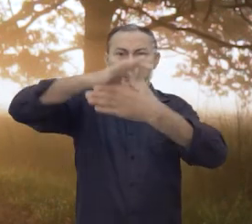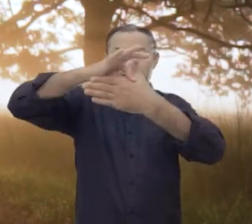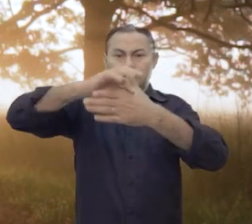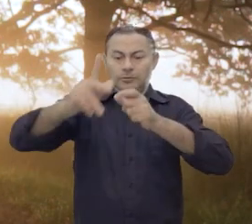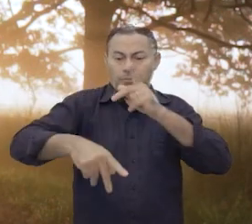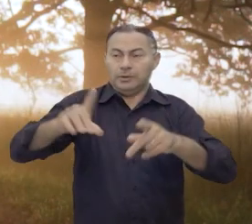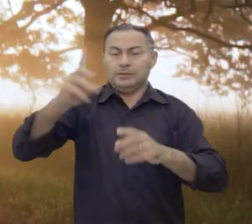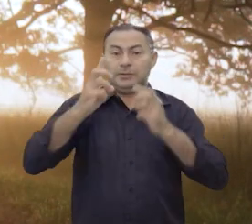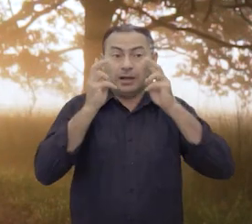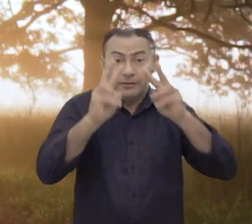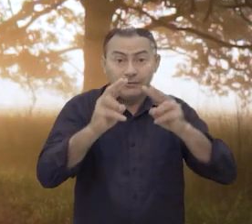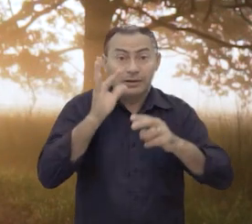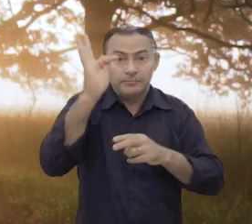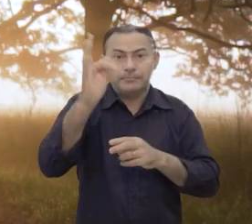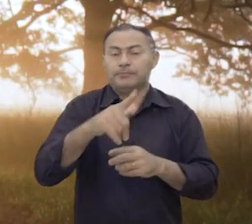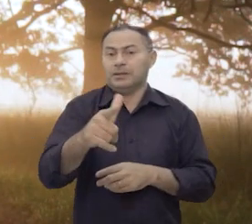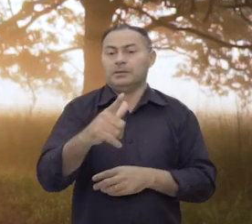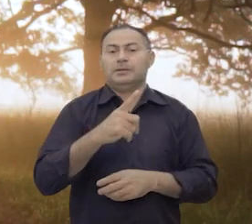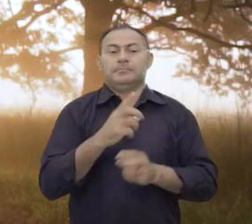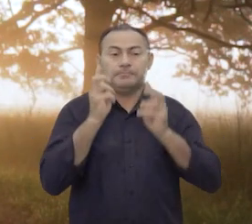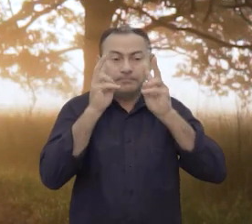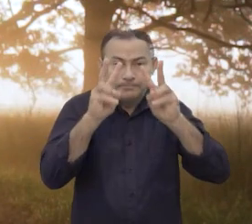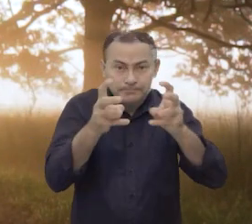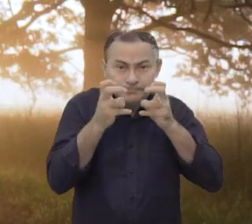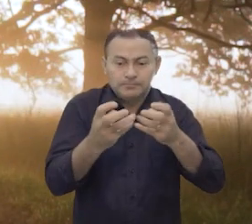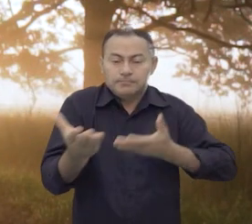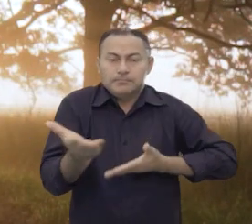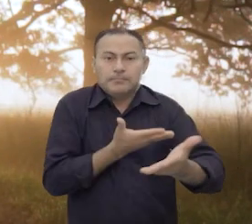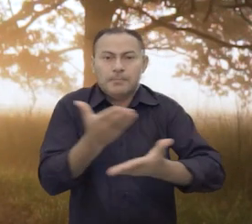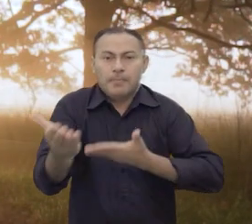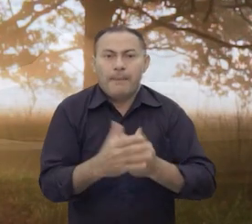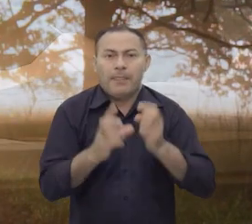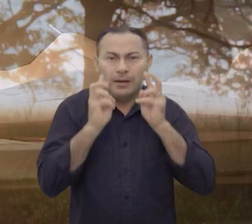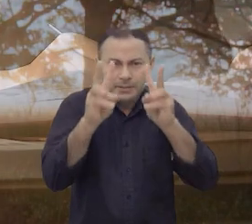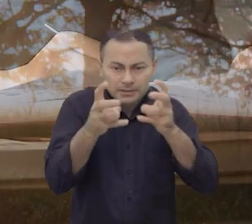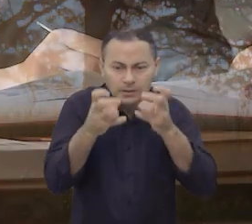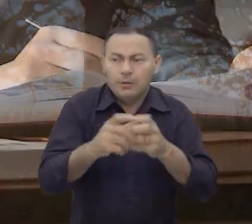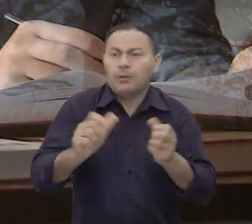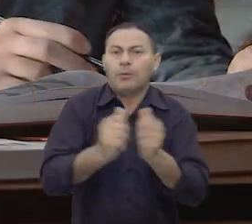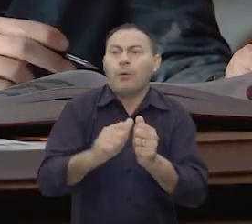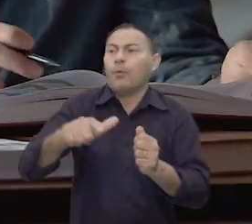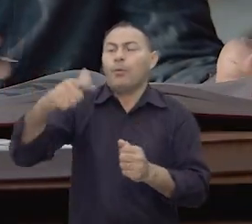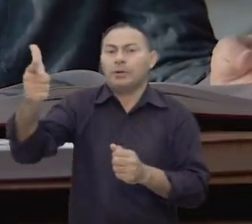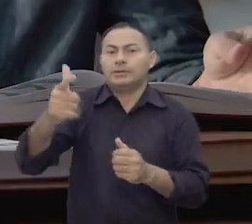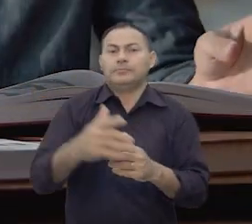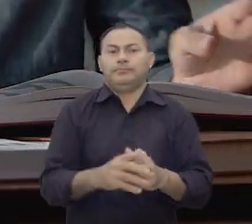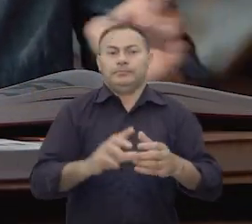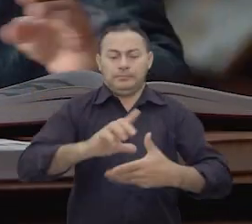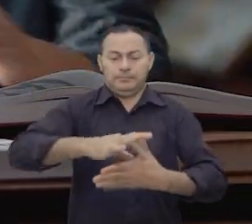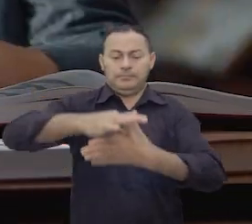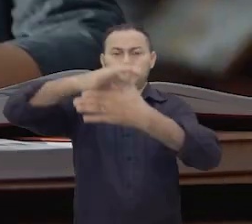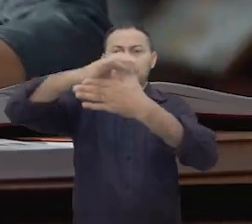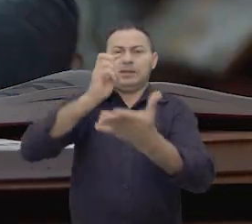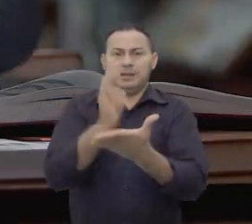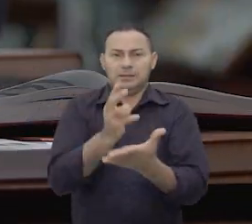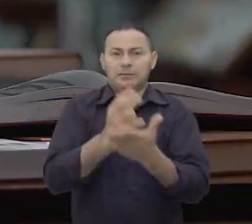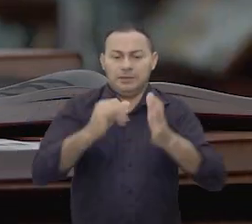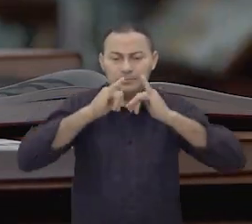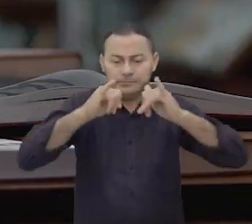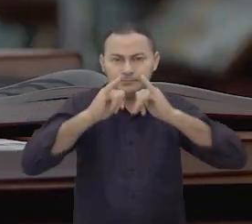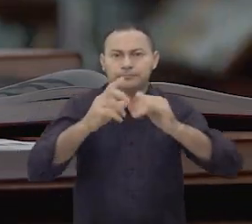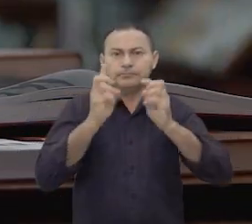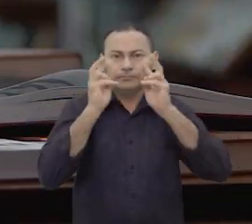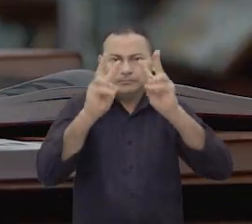tem que ter uma visão. O líder de Deus não apenas terá essa visão, como compartilhará essa visão com outros. O líder